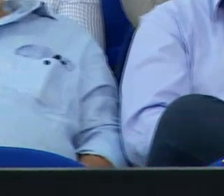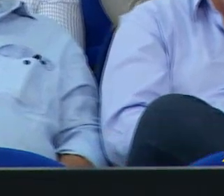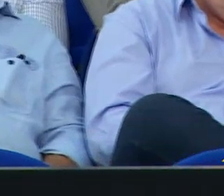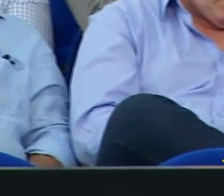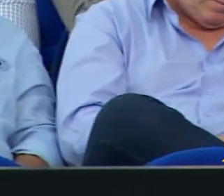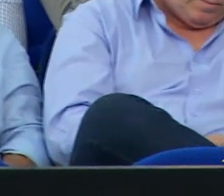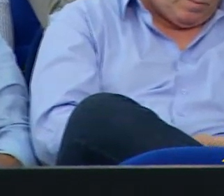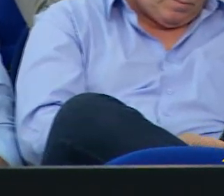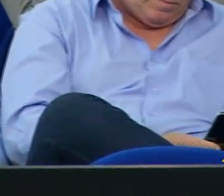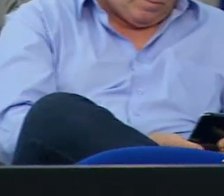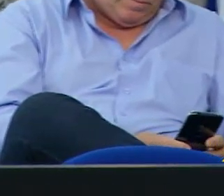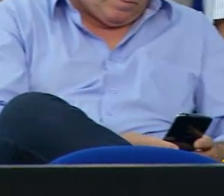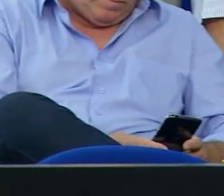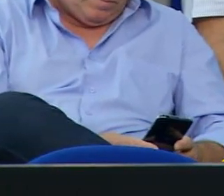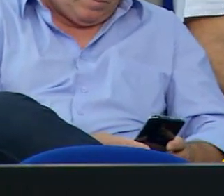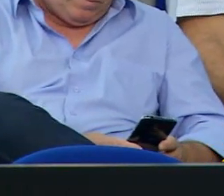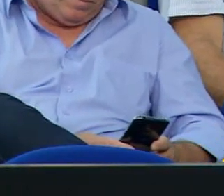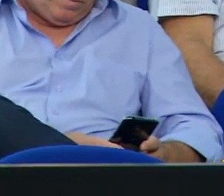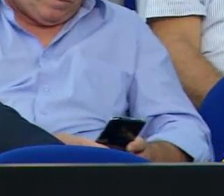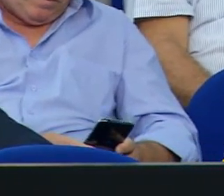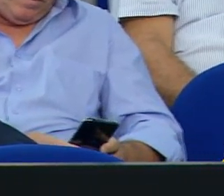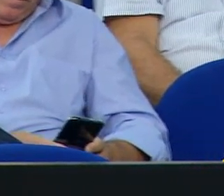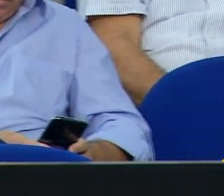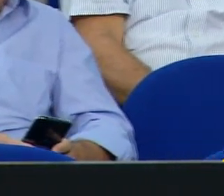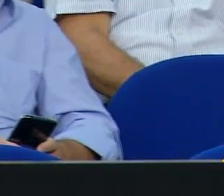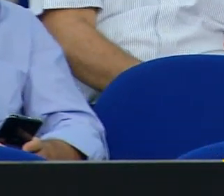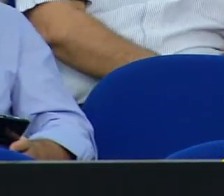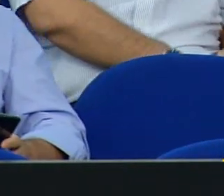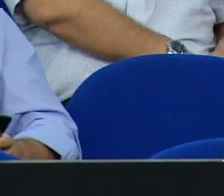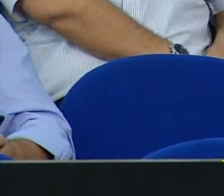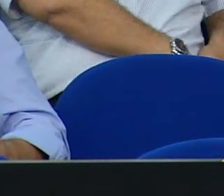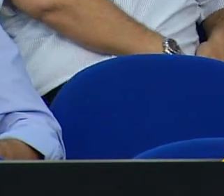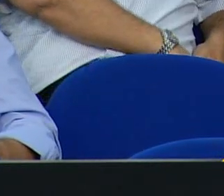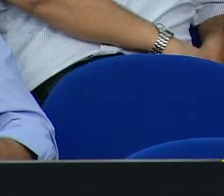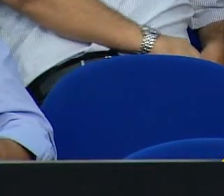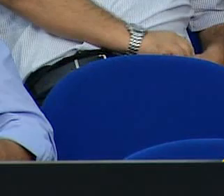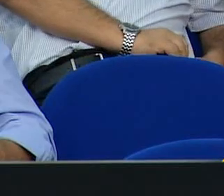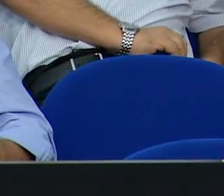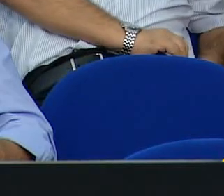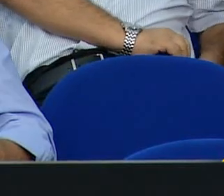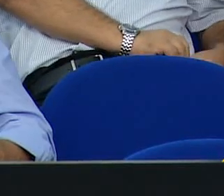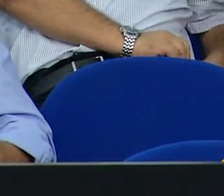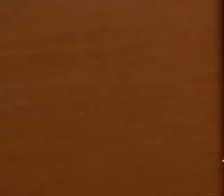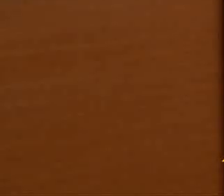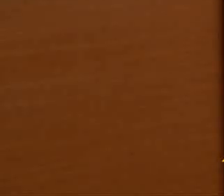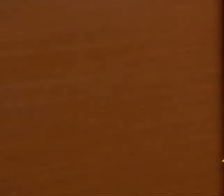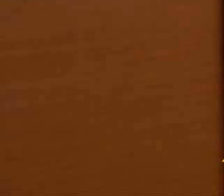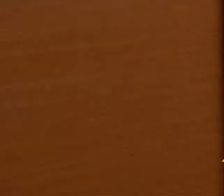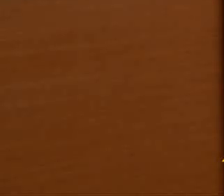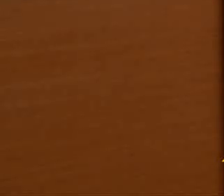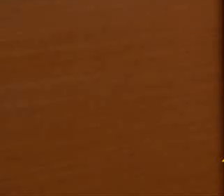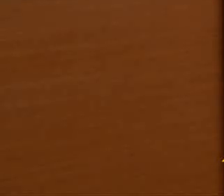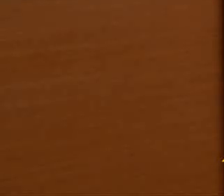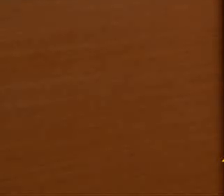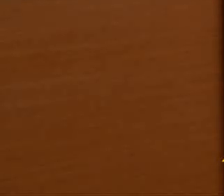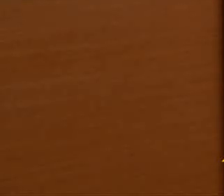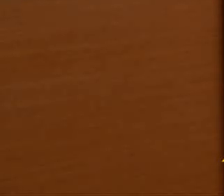passado. E também o projeto Vem para a Câmara, o Colégio Humanos, lá na nossa Vila Hortência.